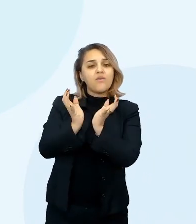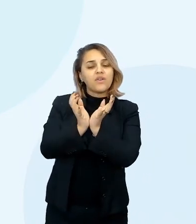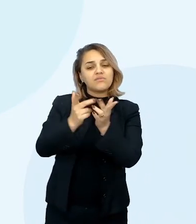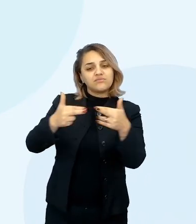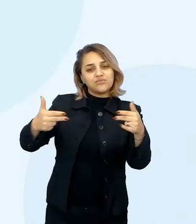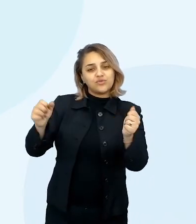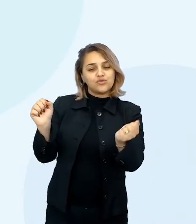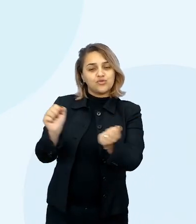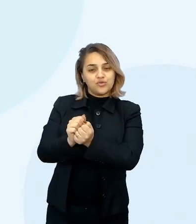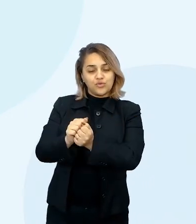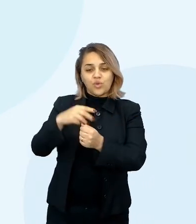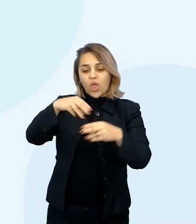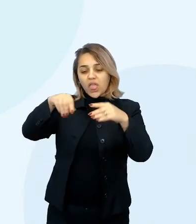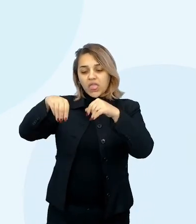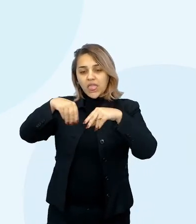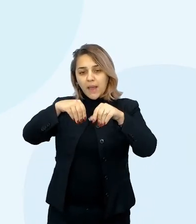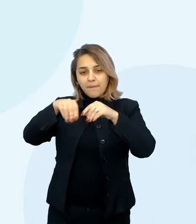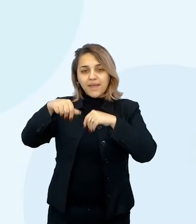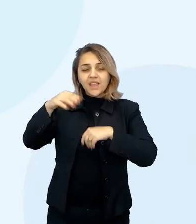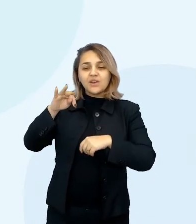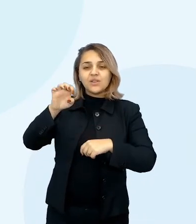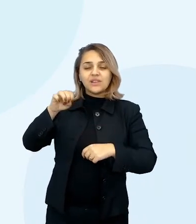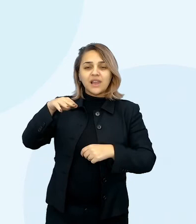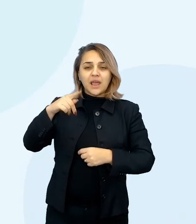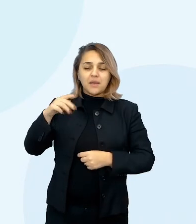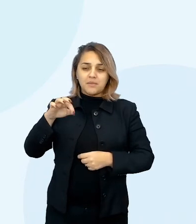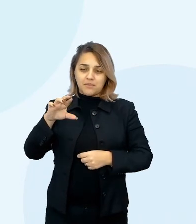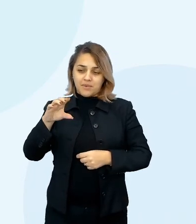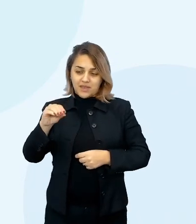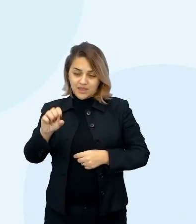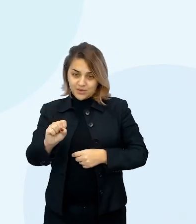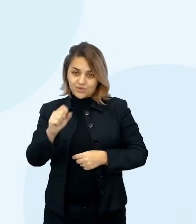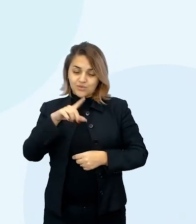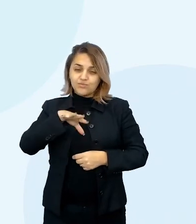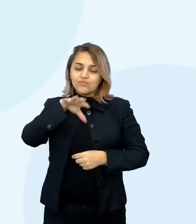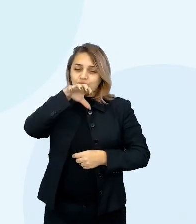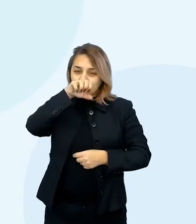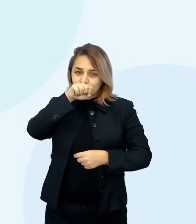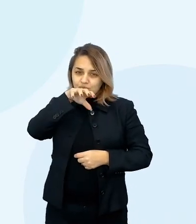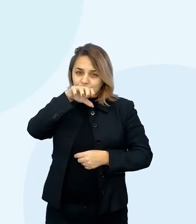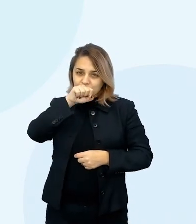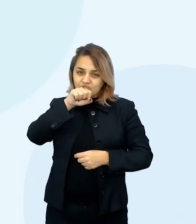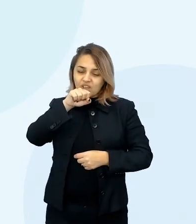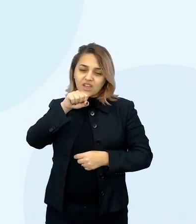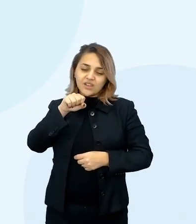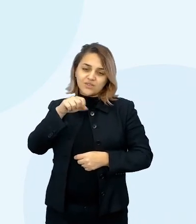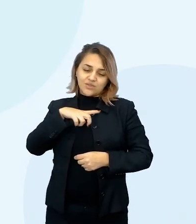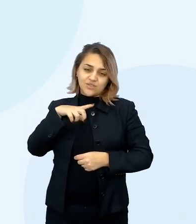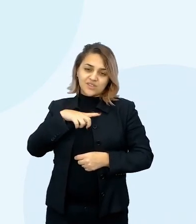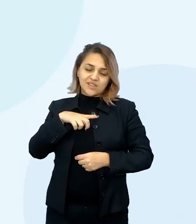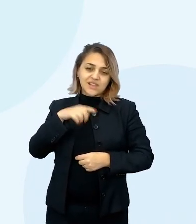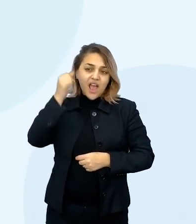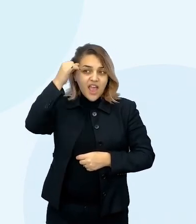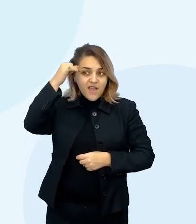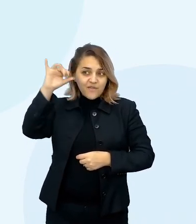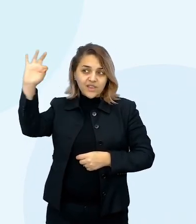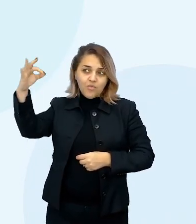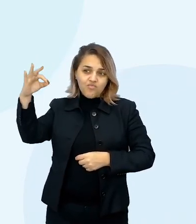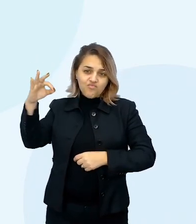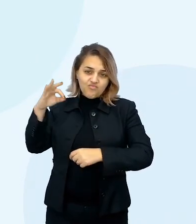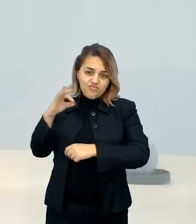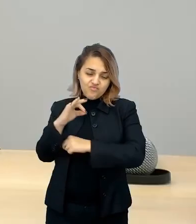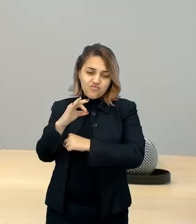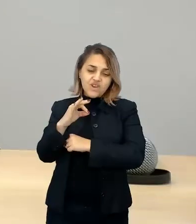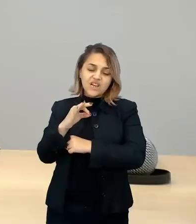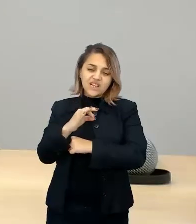temperos. Também porque o cheiro dos temperos acaba aí afastando alguns insetinhos que podem perturbar aí o seu